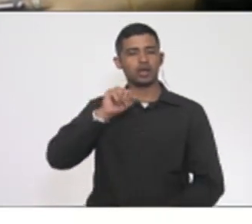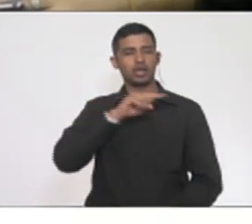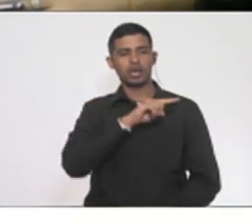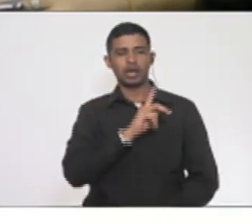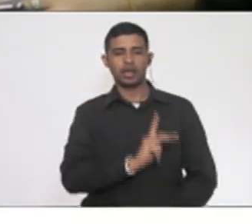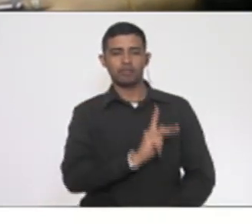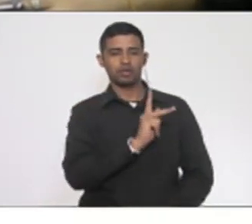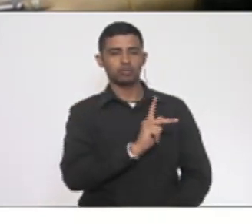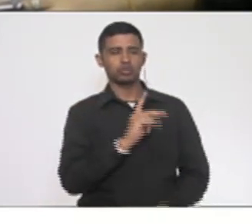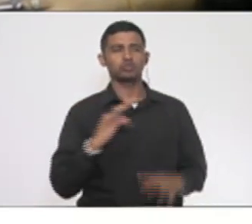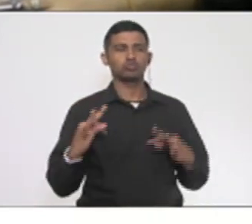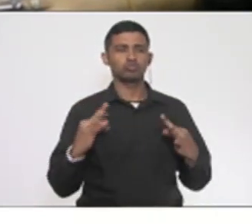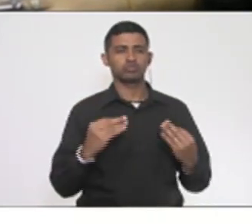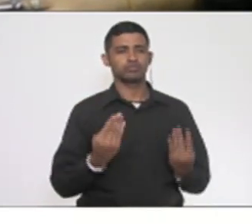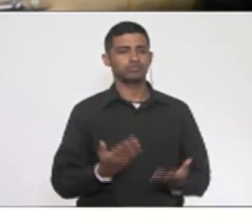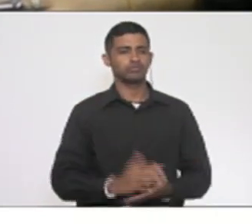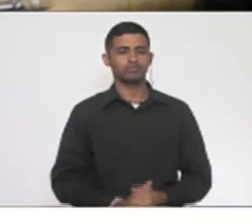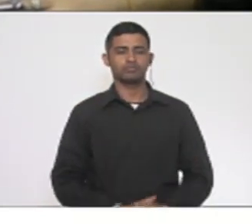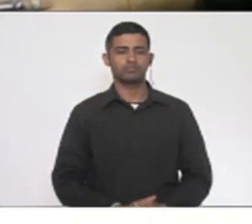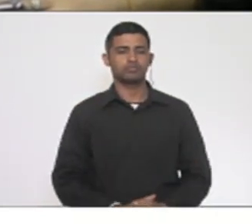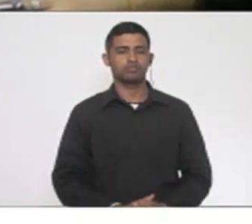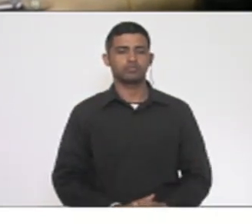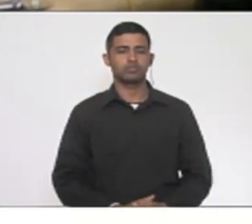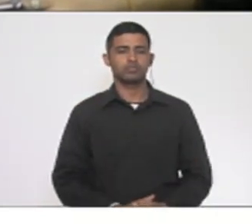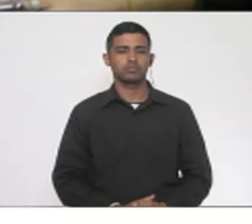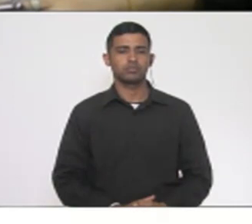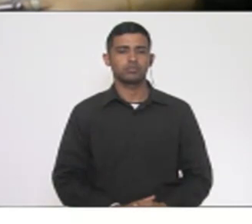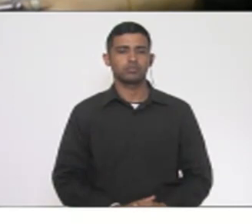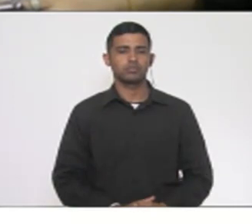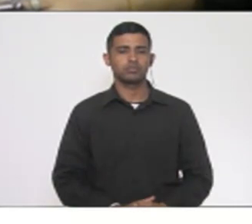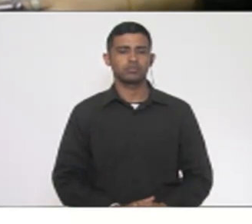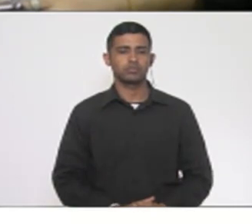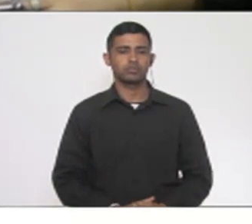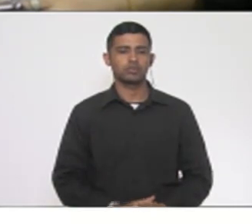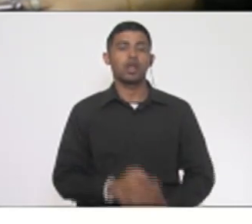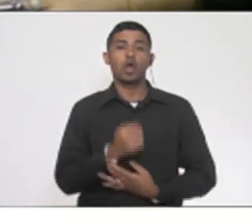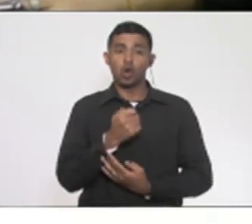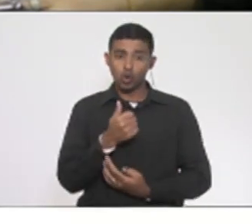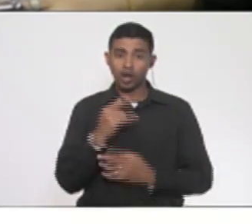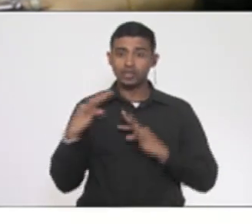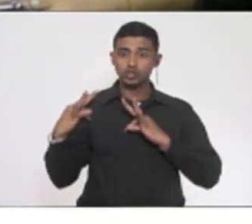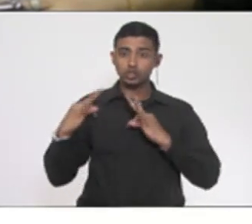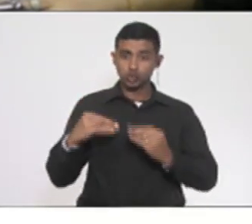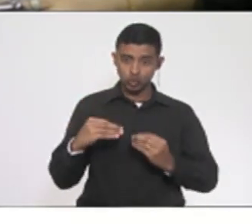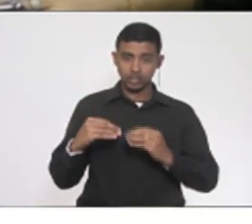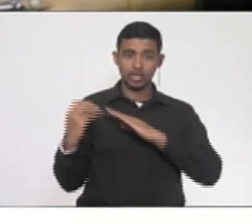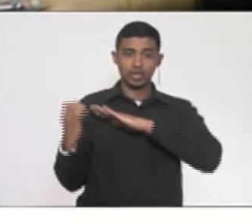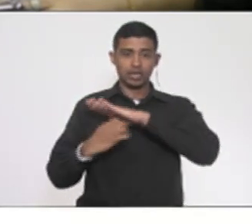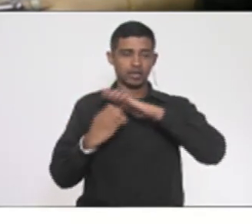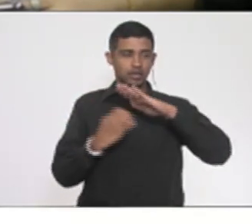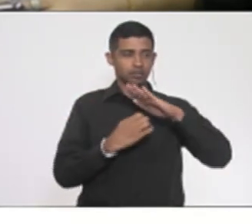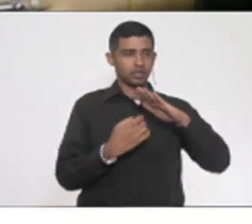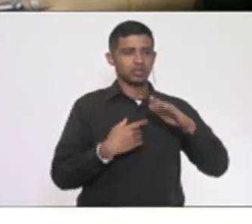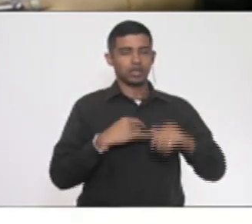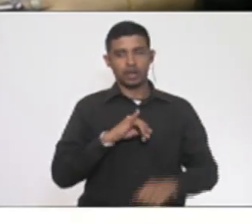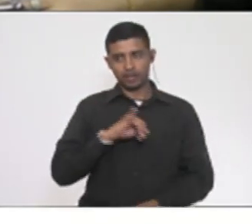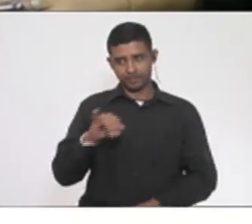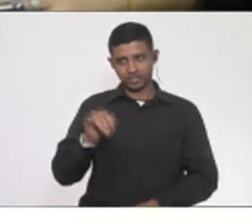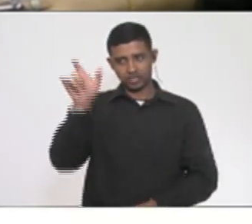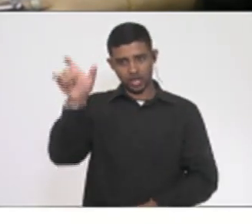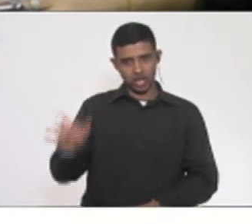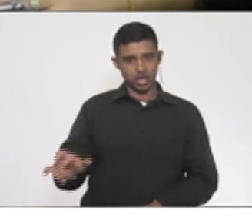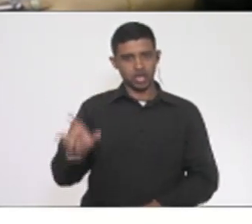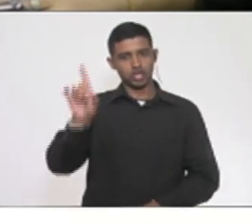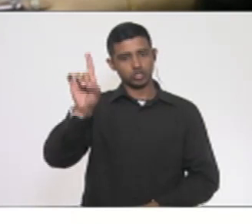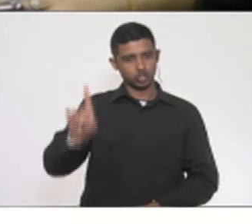Petrobras, todas as distribuidoras que ela tem participação, quase todas das 21 em 19, ela indica o diretor comercial,